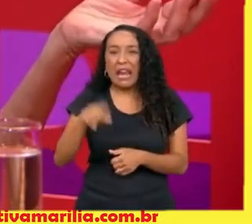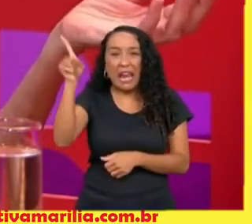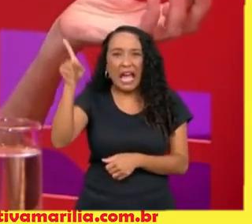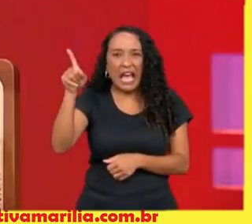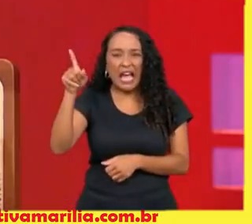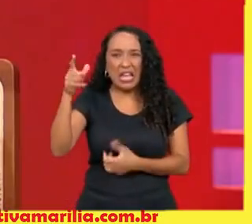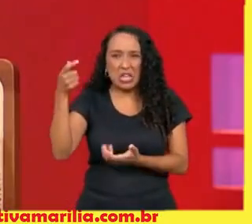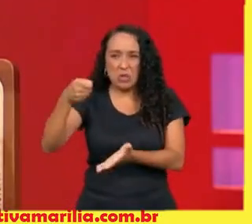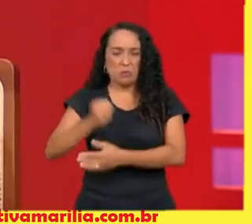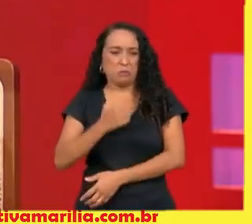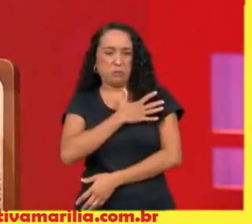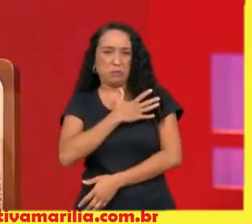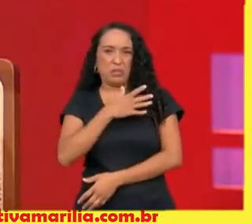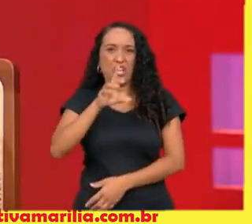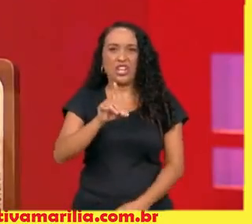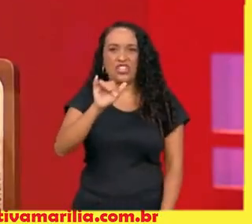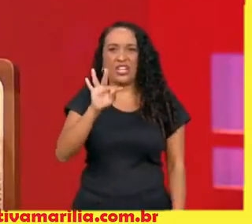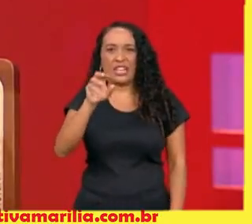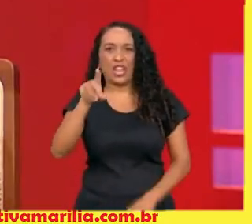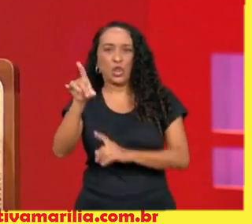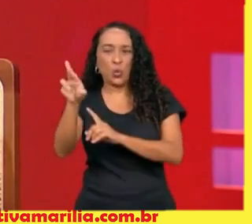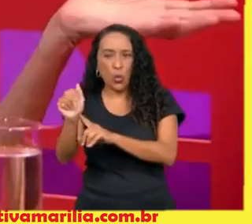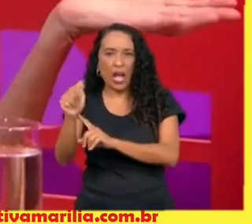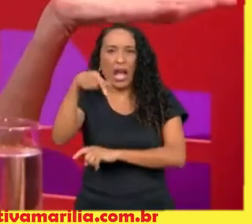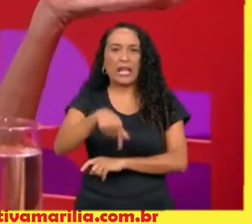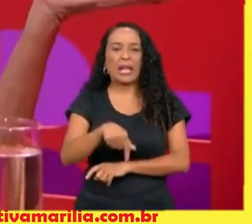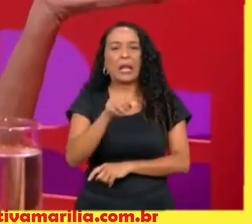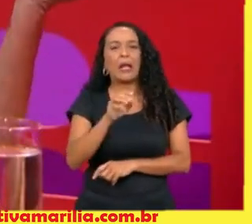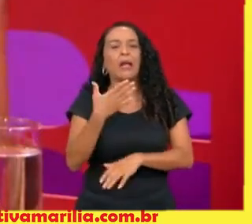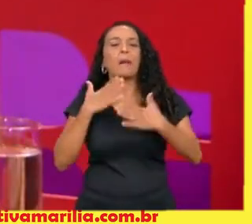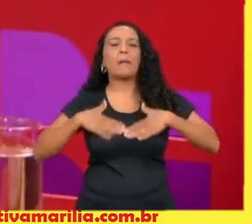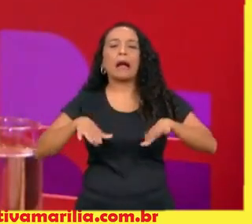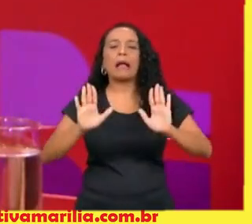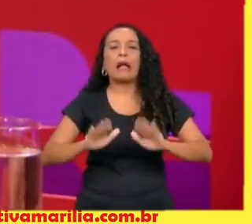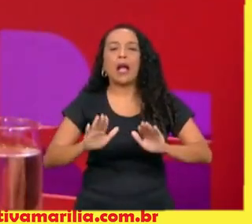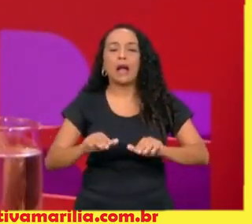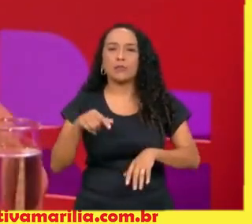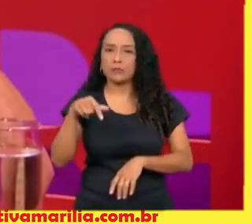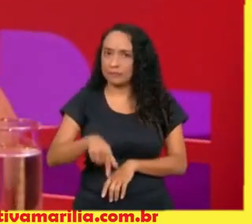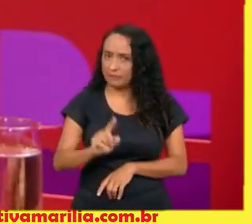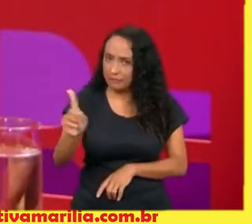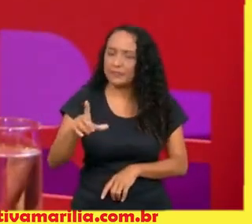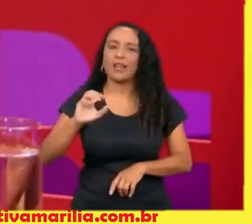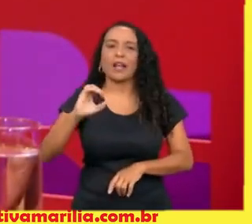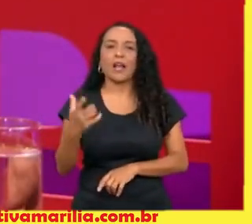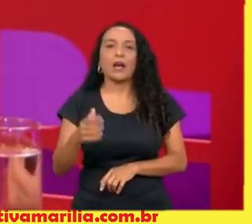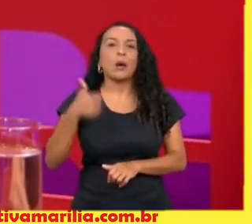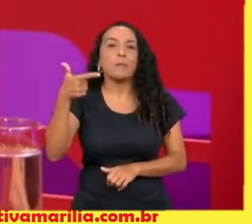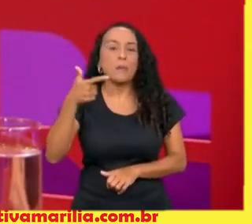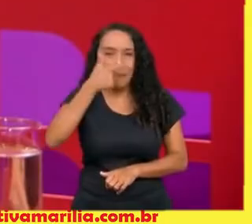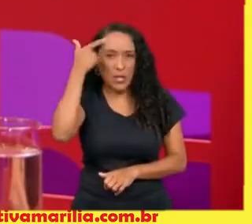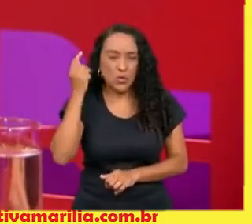branda. As pessoas que foram torturadas, a família do Herzog que diga, né? E não só essa, claro, porque a primeira pessoa que nos